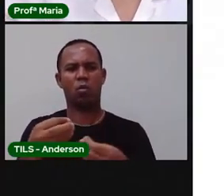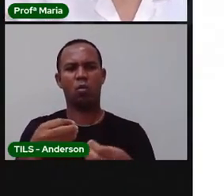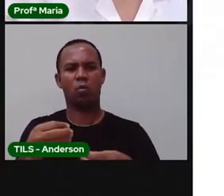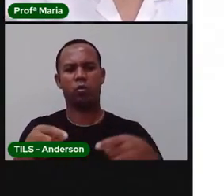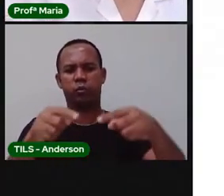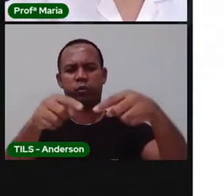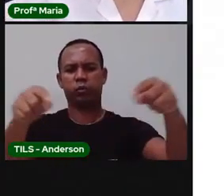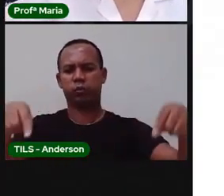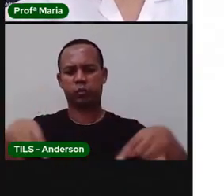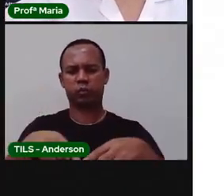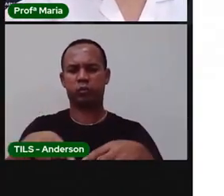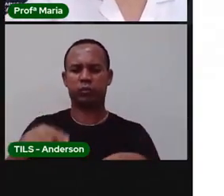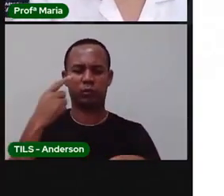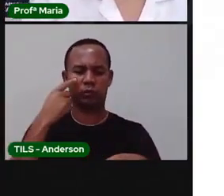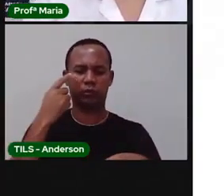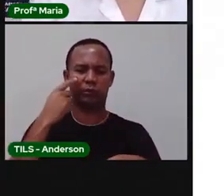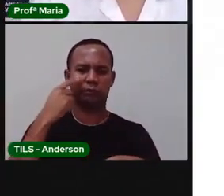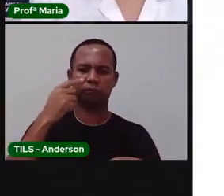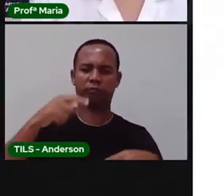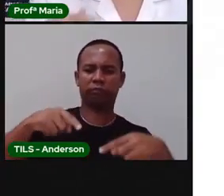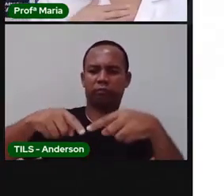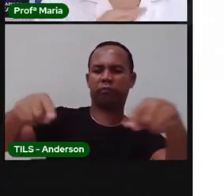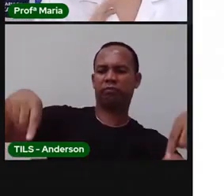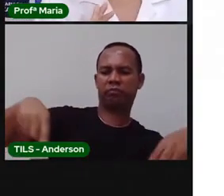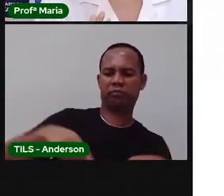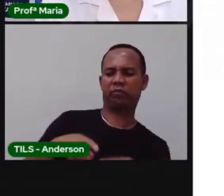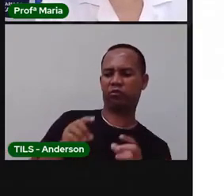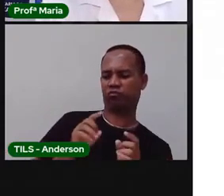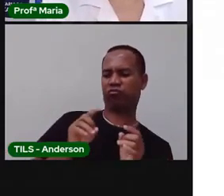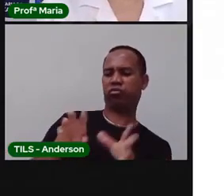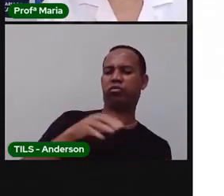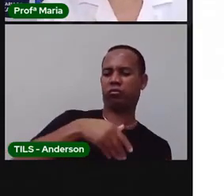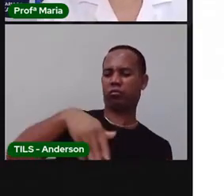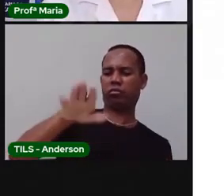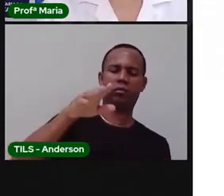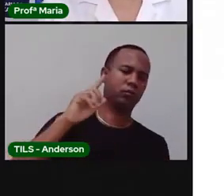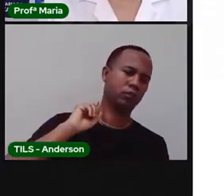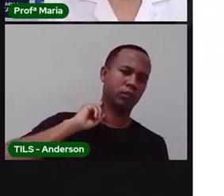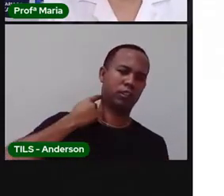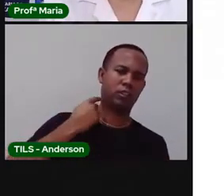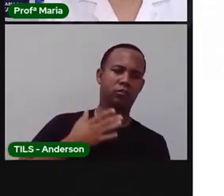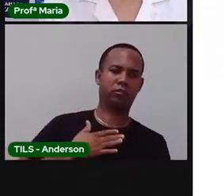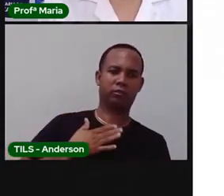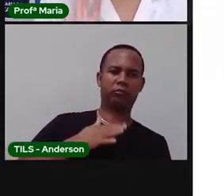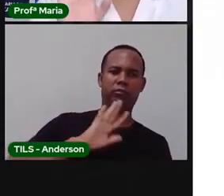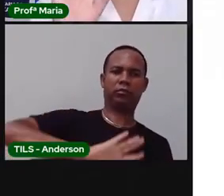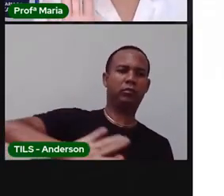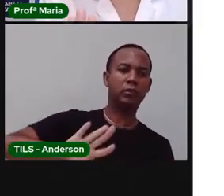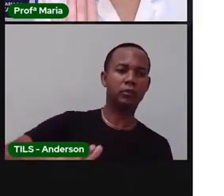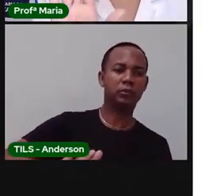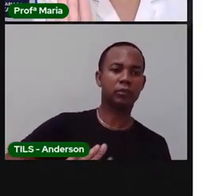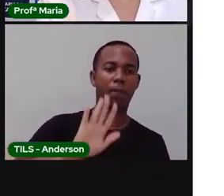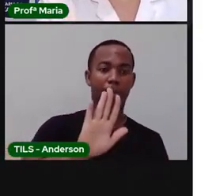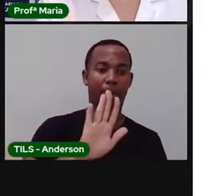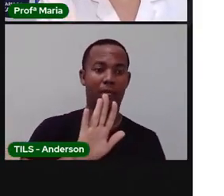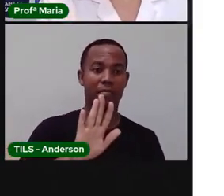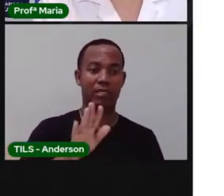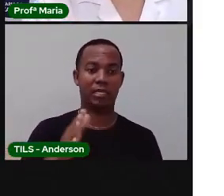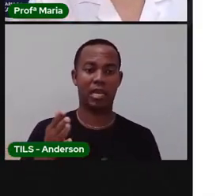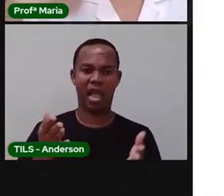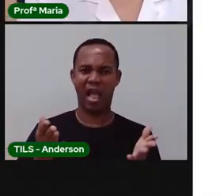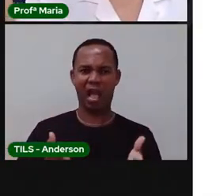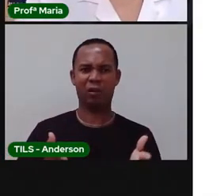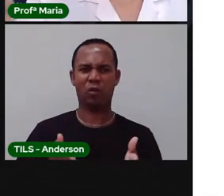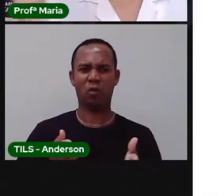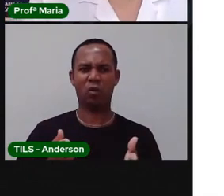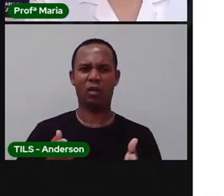colocar naquele terreno baldio ali, eu estou me livrando temporariamente. O que é uma coisa temporária? No momento.